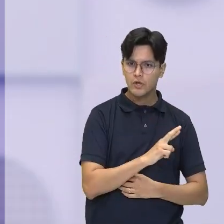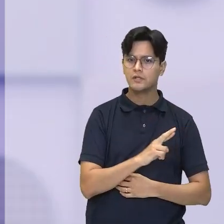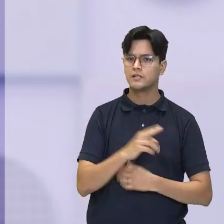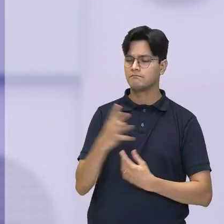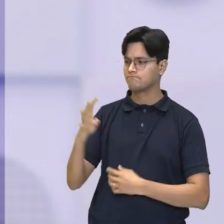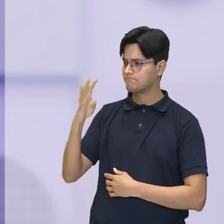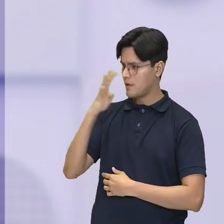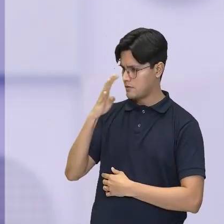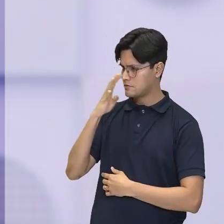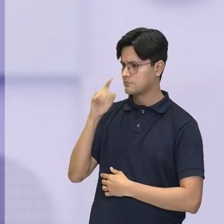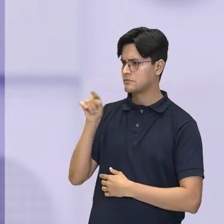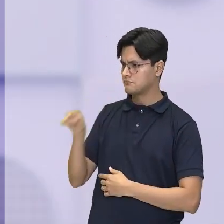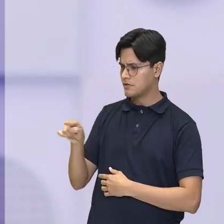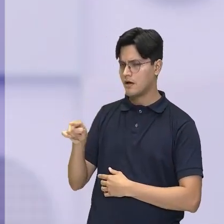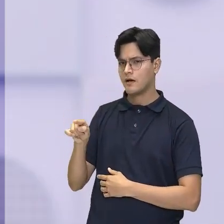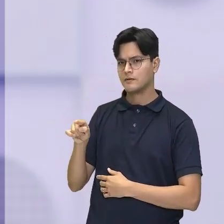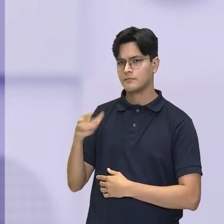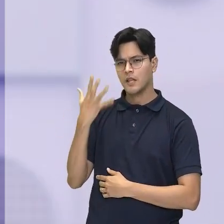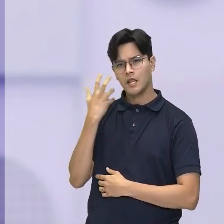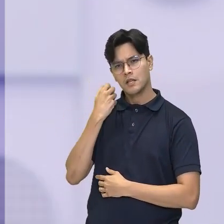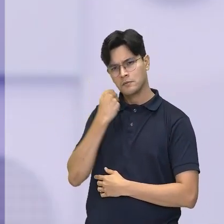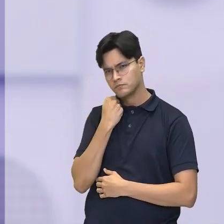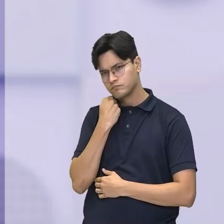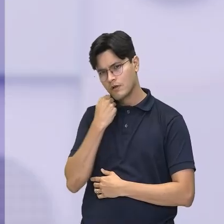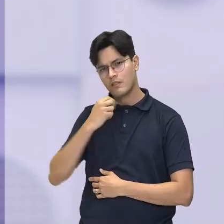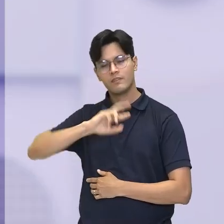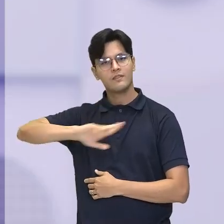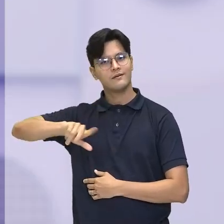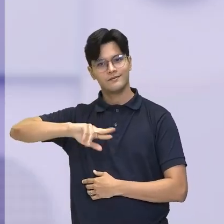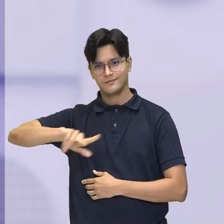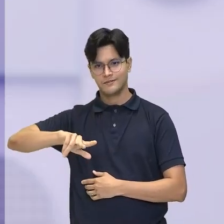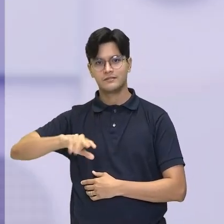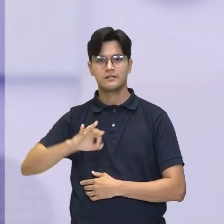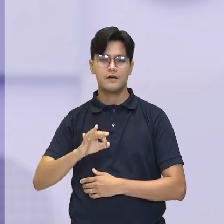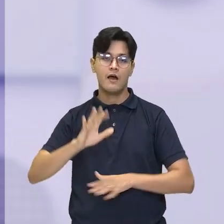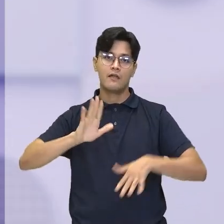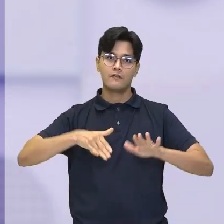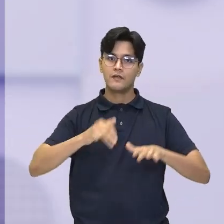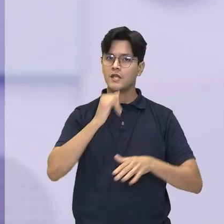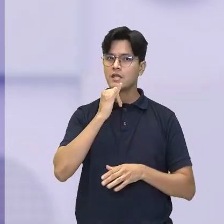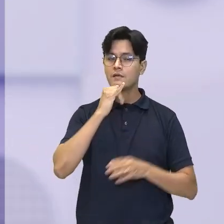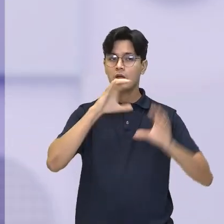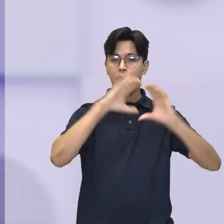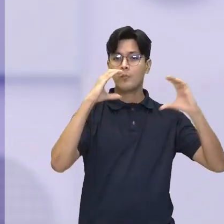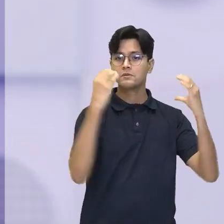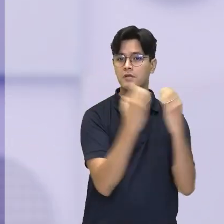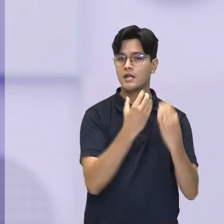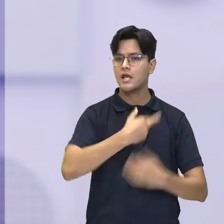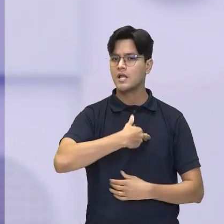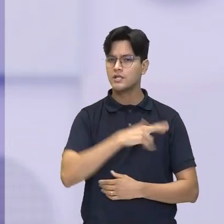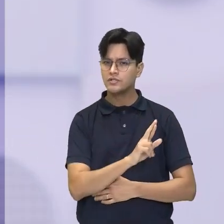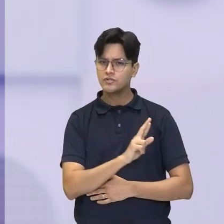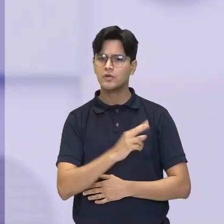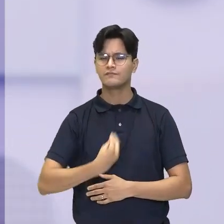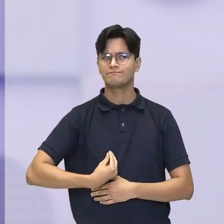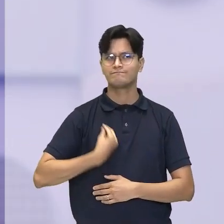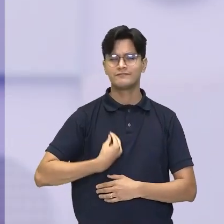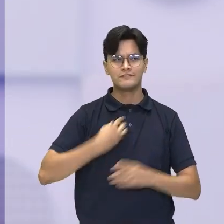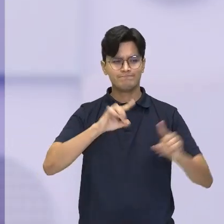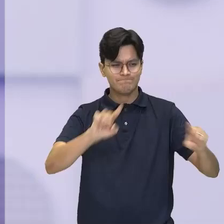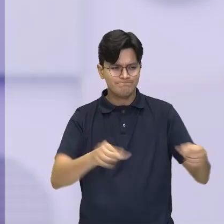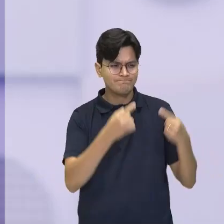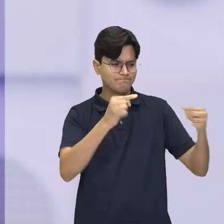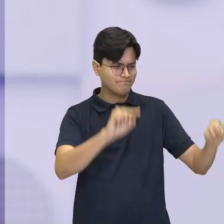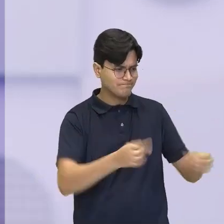quando aparece a liderança religiosa está envolvida em alguma situação difícil, muitas vezes aquela comunidade que ela